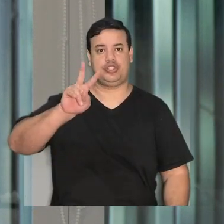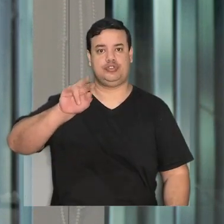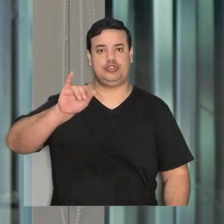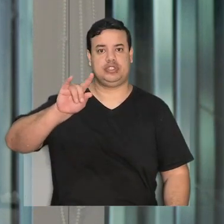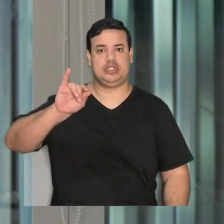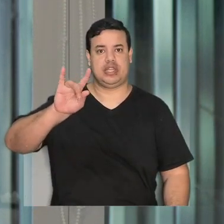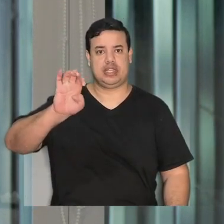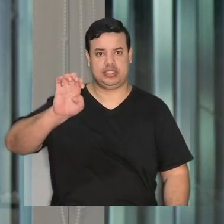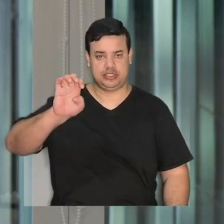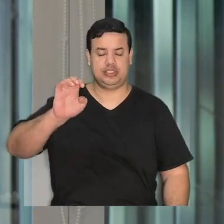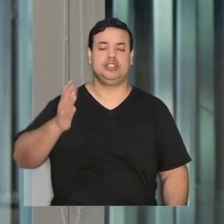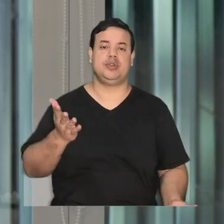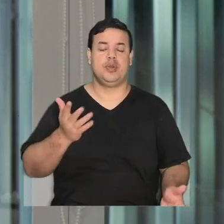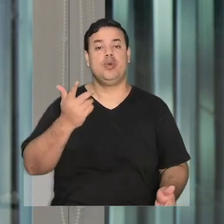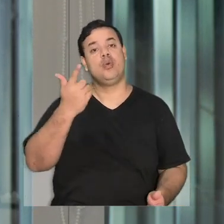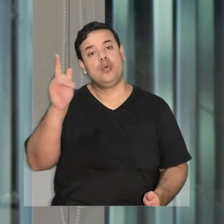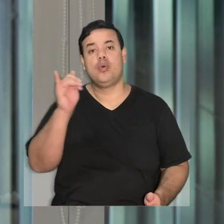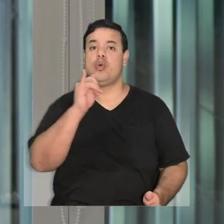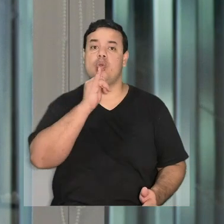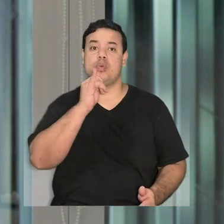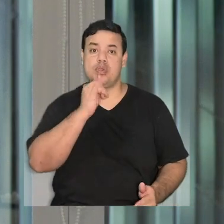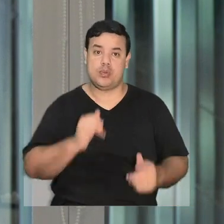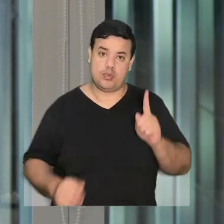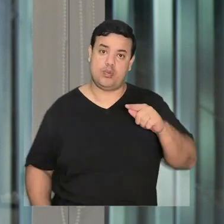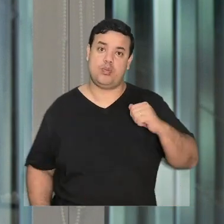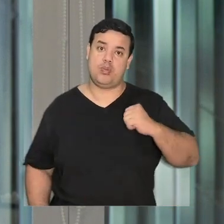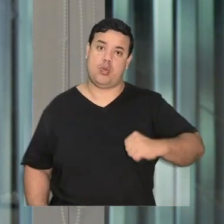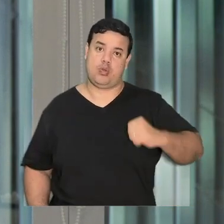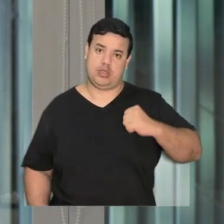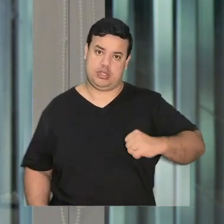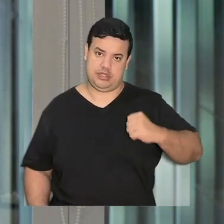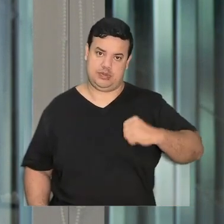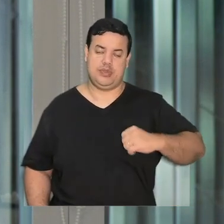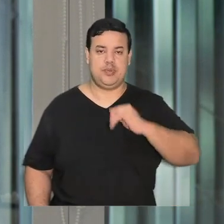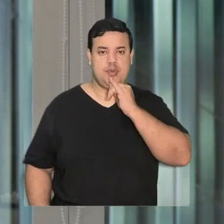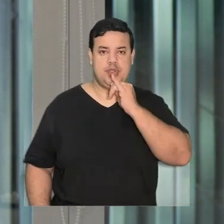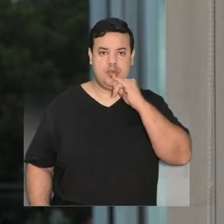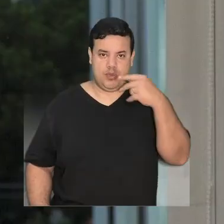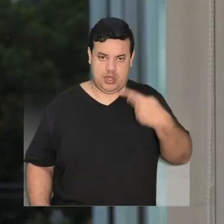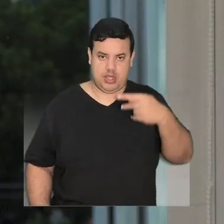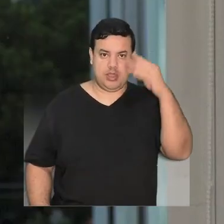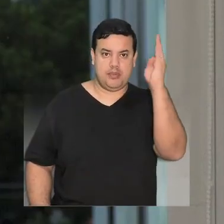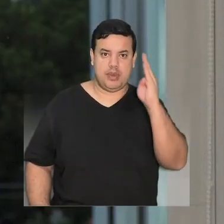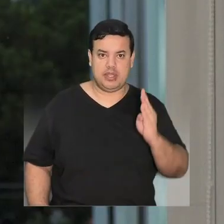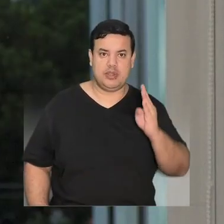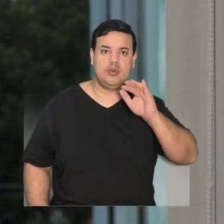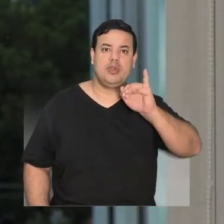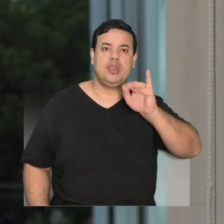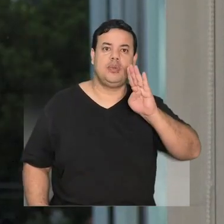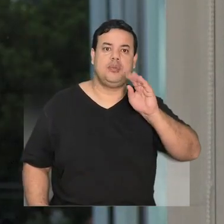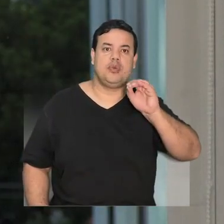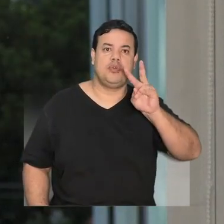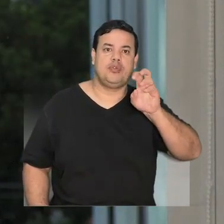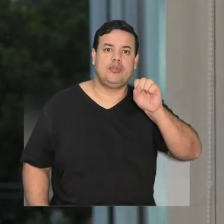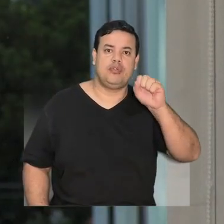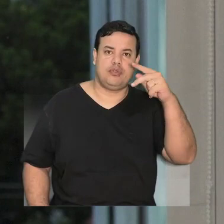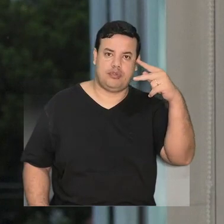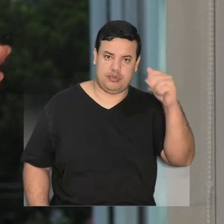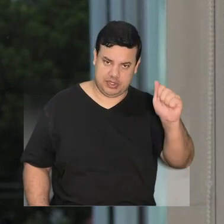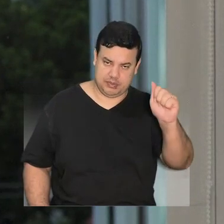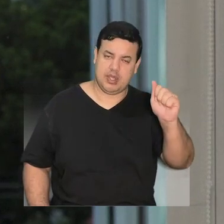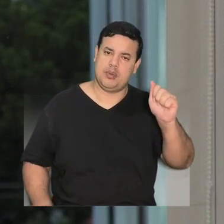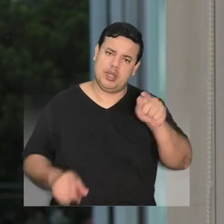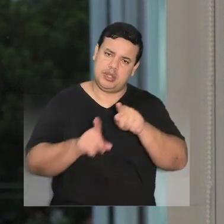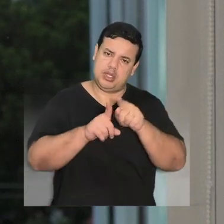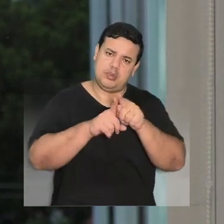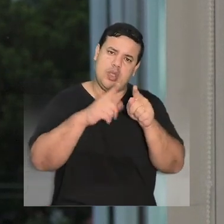volatilidade. Um outro exemplo muito comum também é a bolsa. E não apenas o Ibovespa aqui no Brasil,